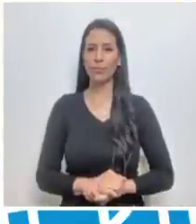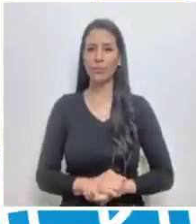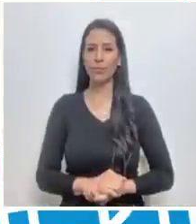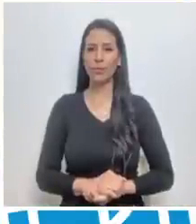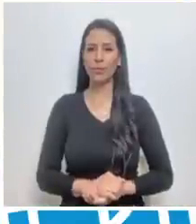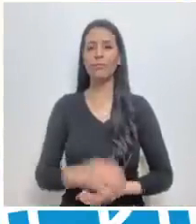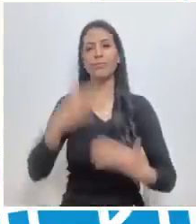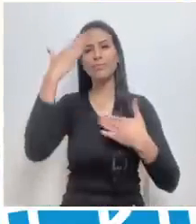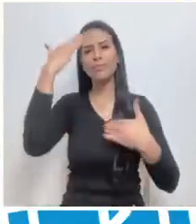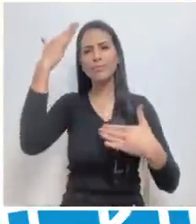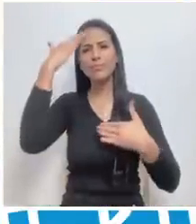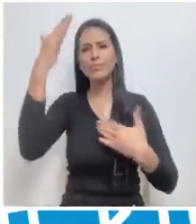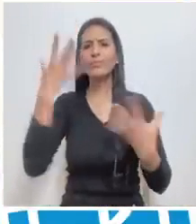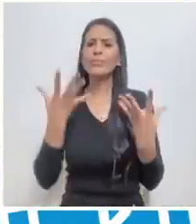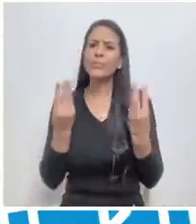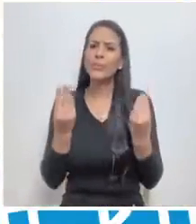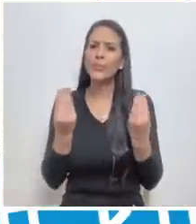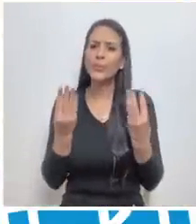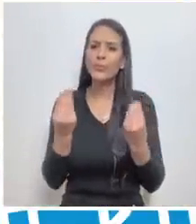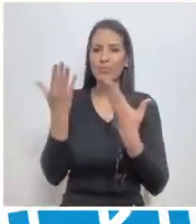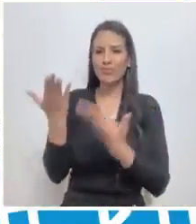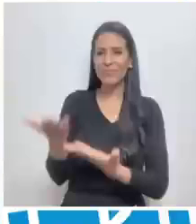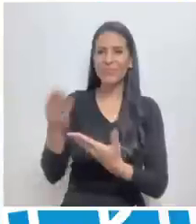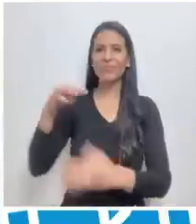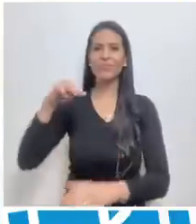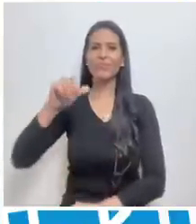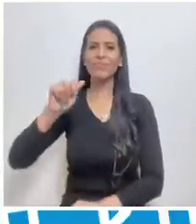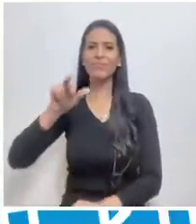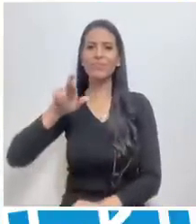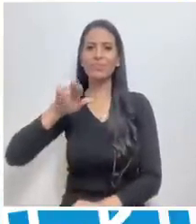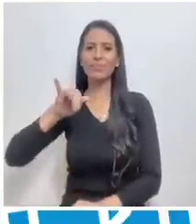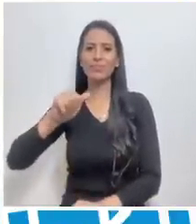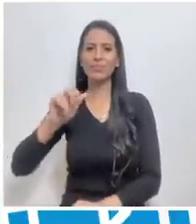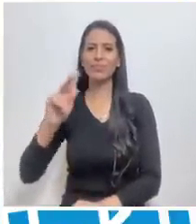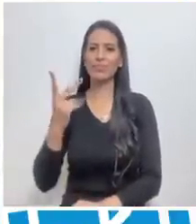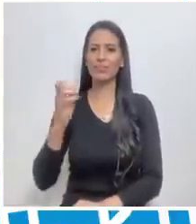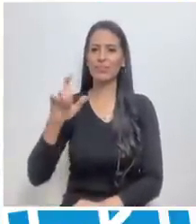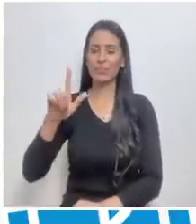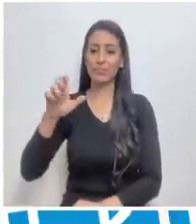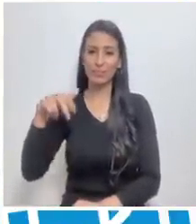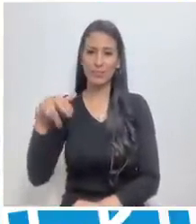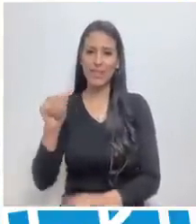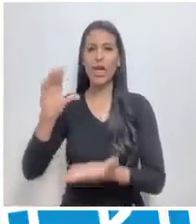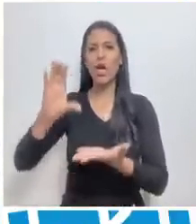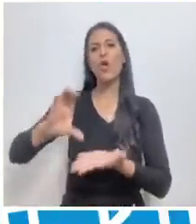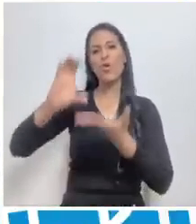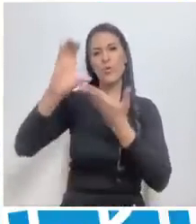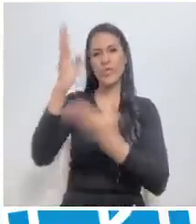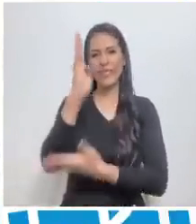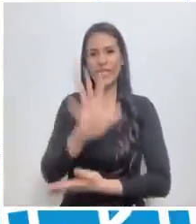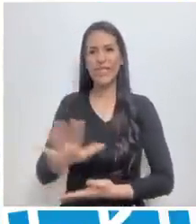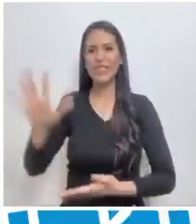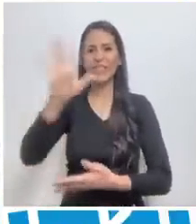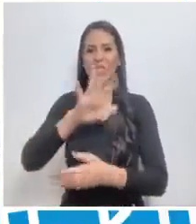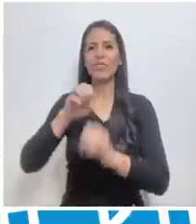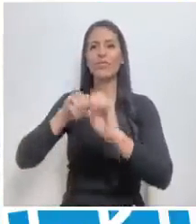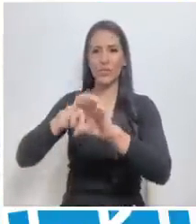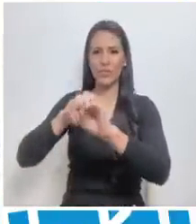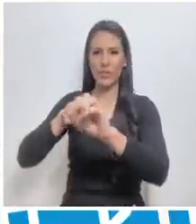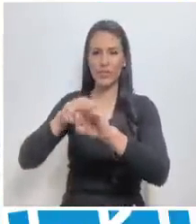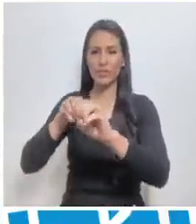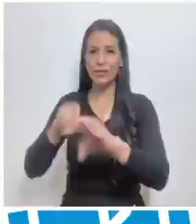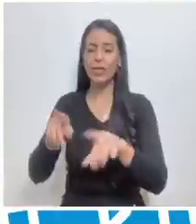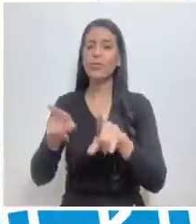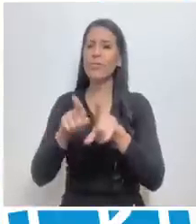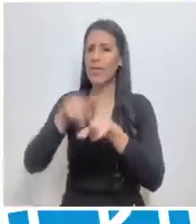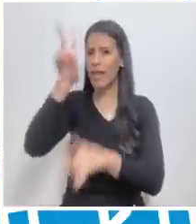Agradecer muito a você, Maria Helena, no Conselho Nacional de Educação, lembrar com saudade e orgulho que eu já fui